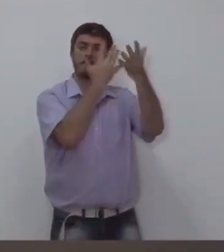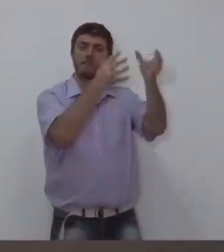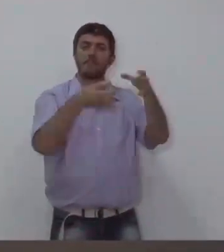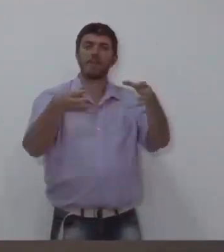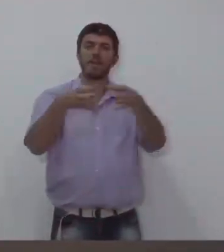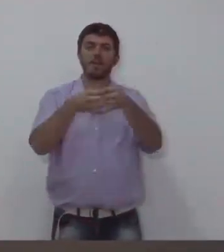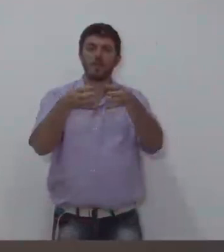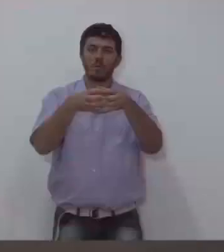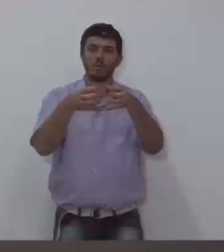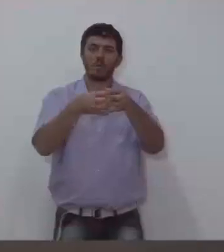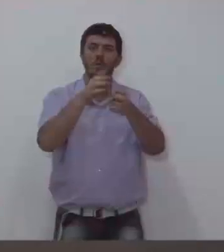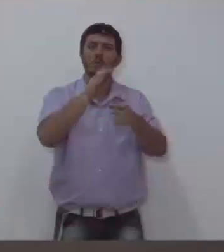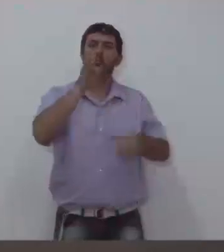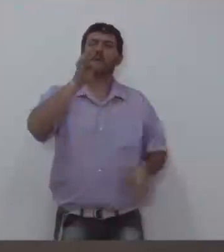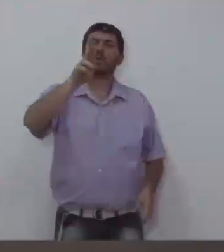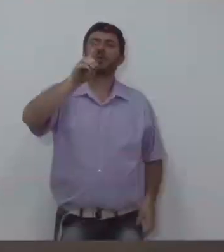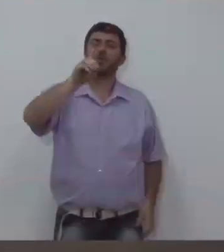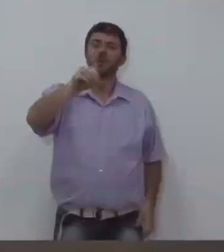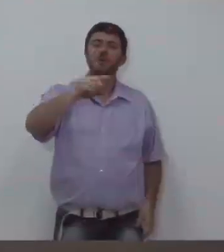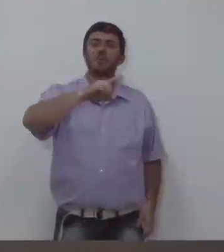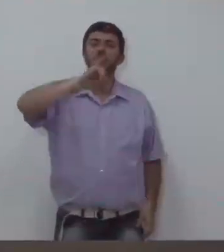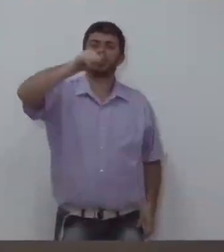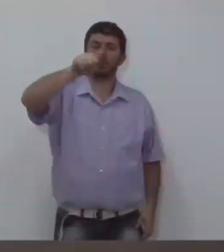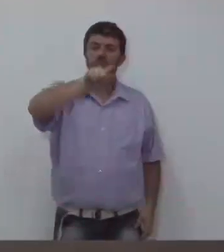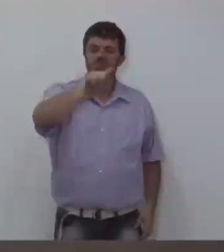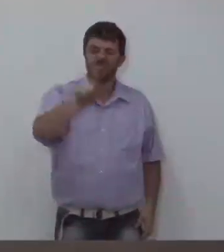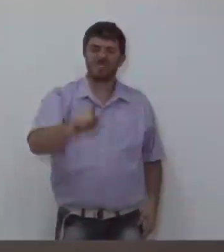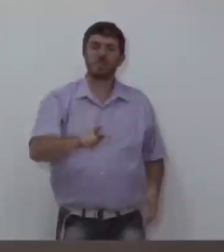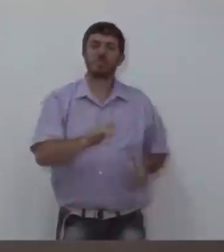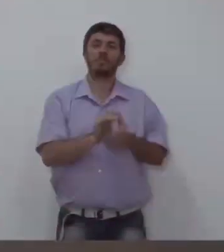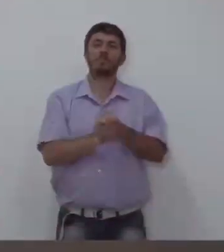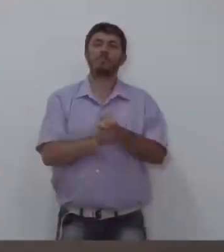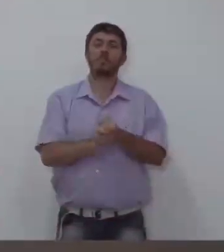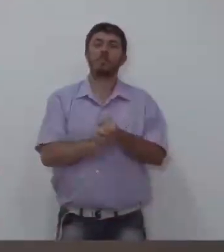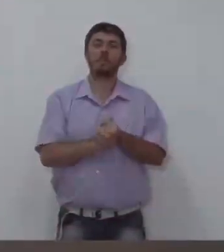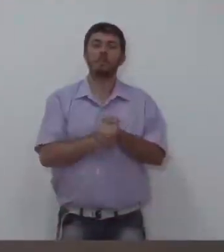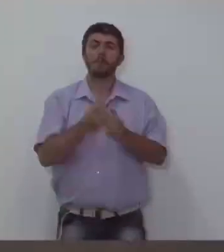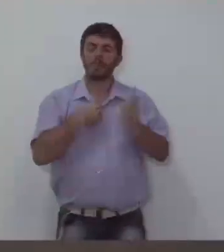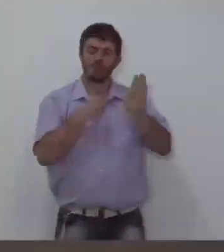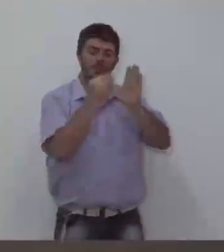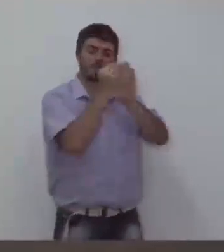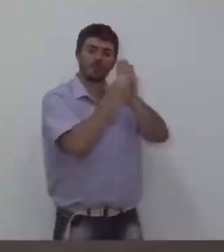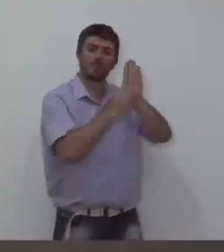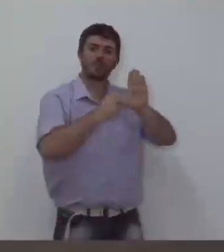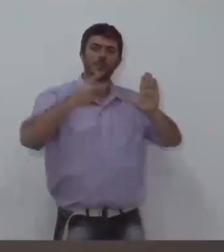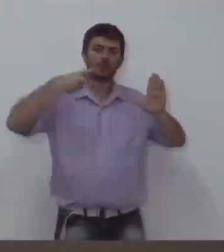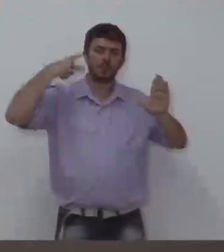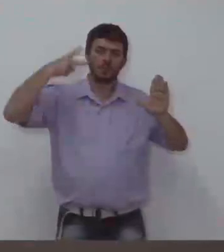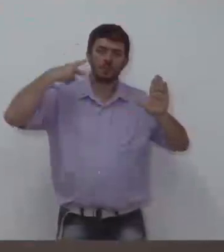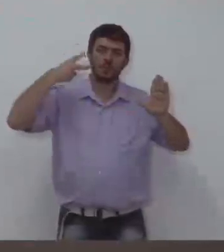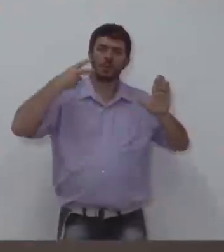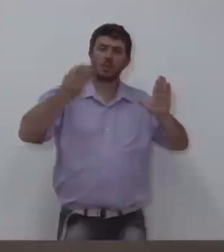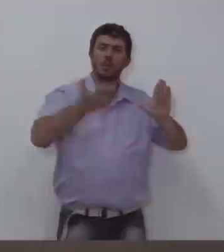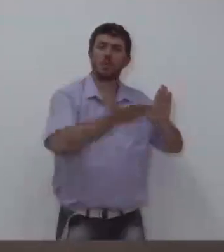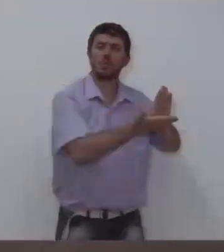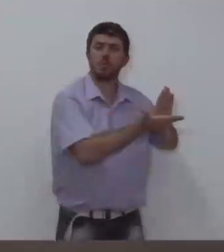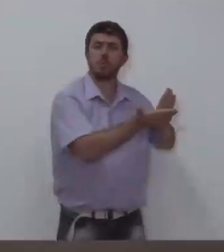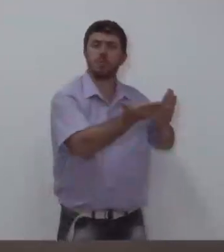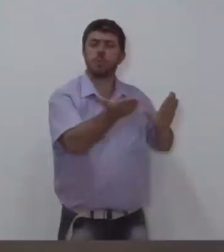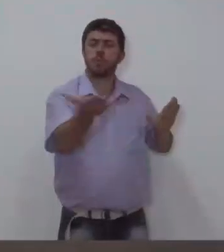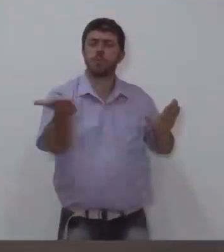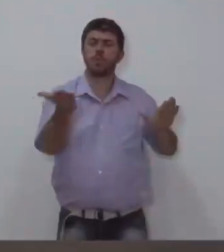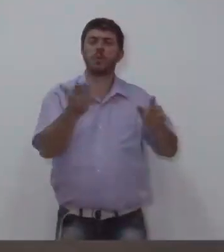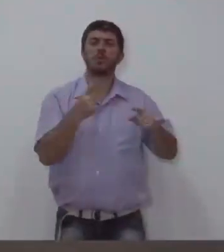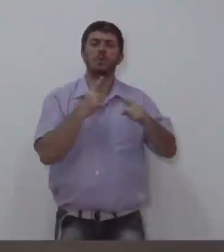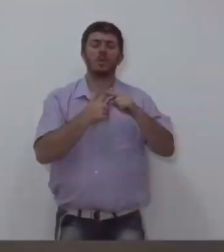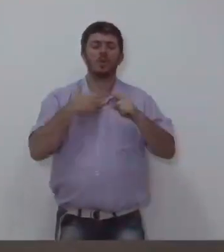que eu fiz questão de colocar o nome de todos os vereadores desta casa, porque eu sei que todos vocês apoiam e acompanham